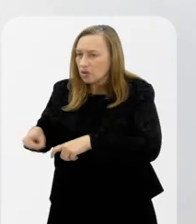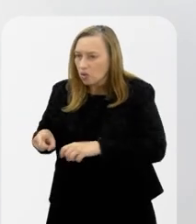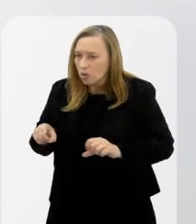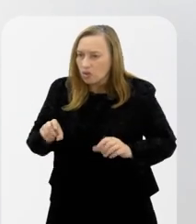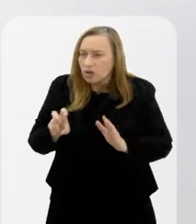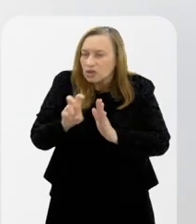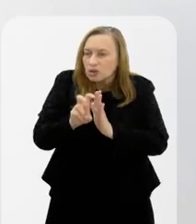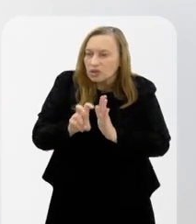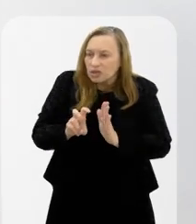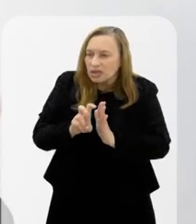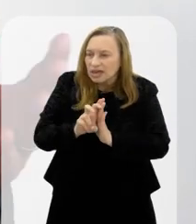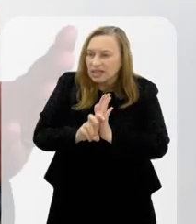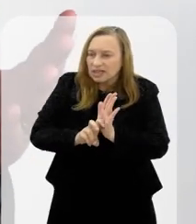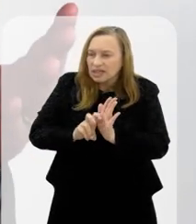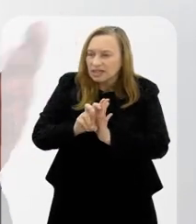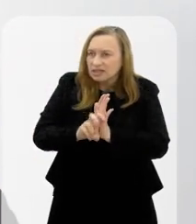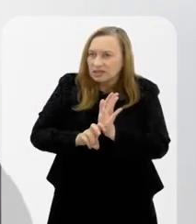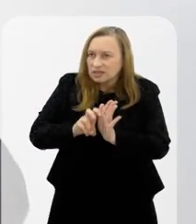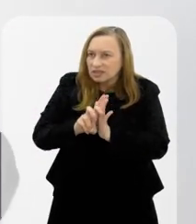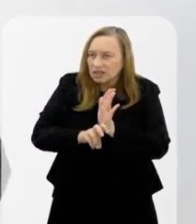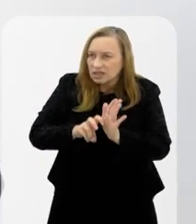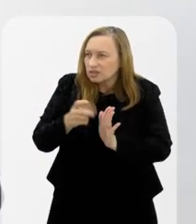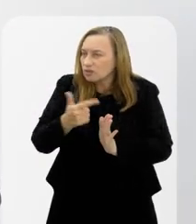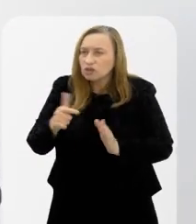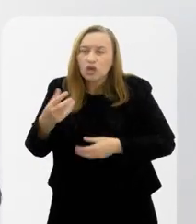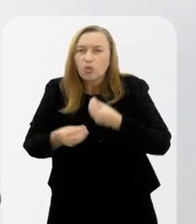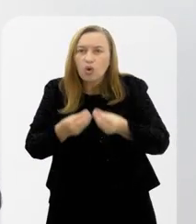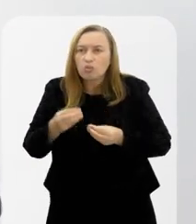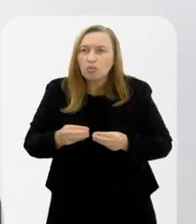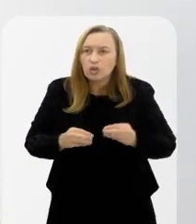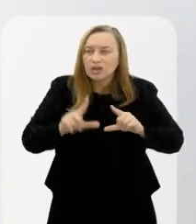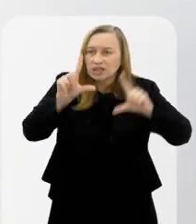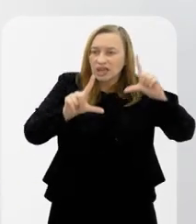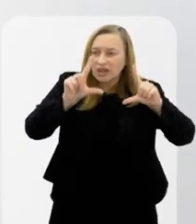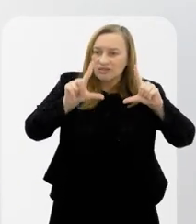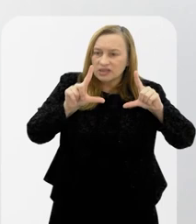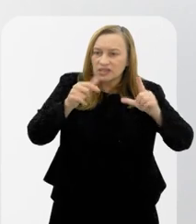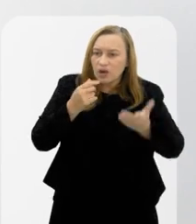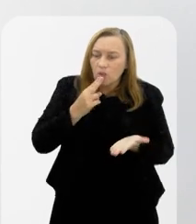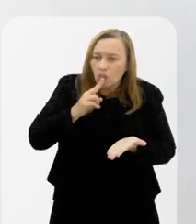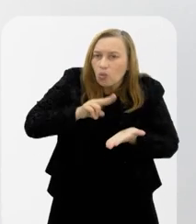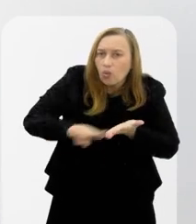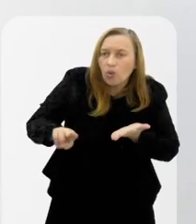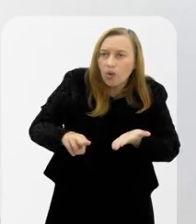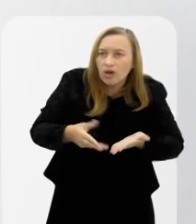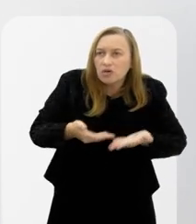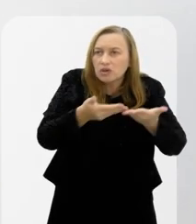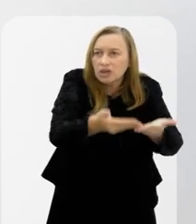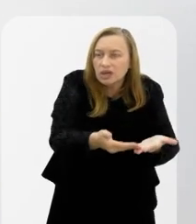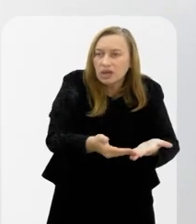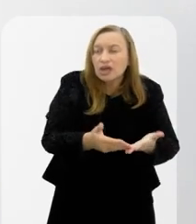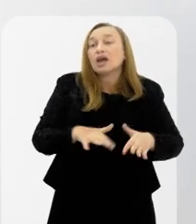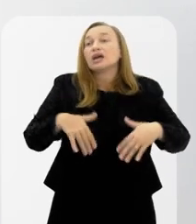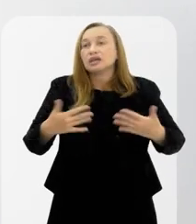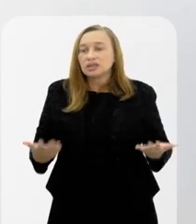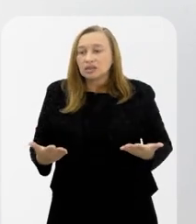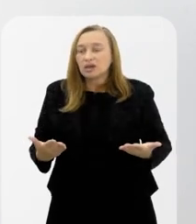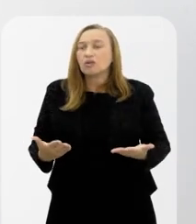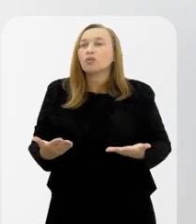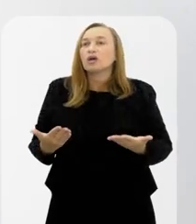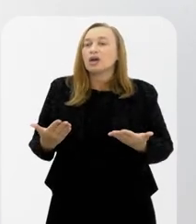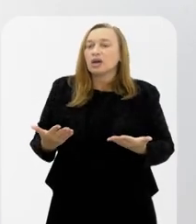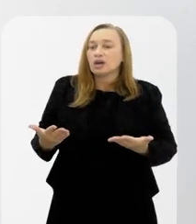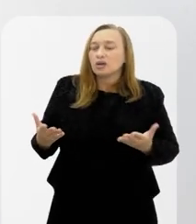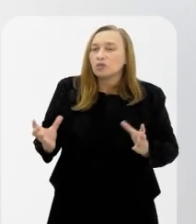para plégica e ela não tem como levar a TV até os correios e Aí surge então a comissão para intermediar para ouvir